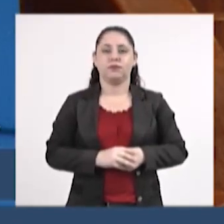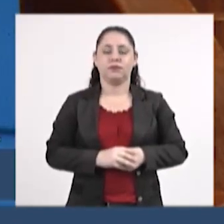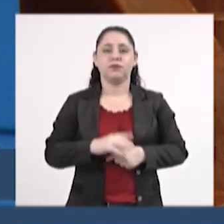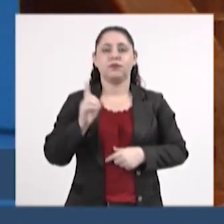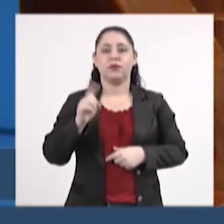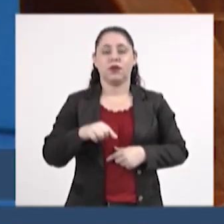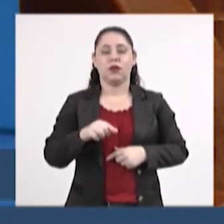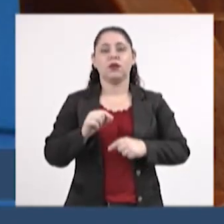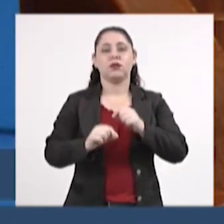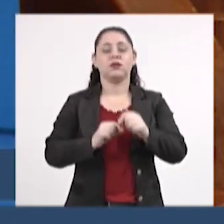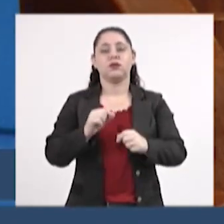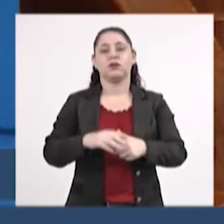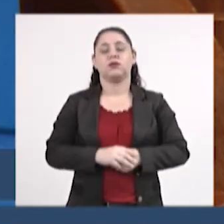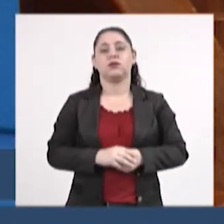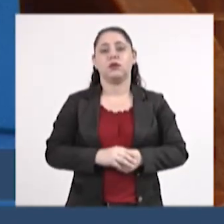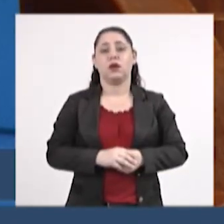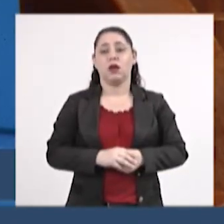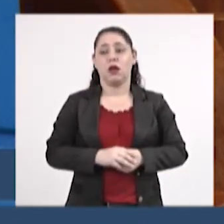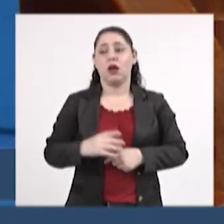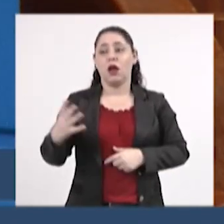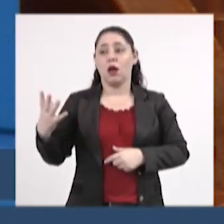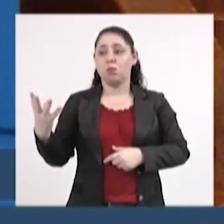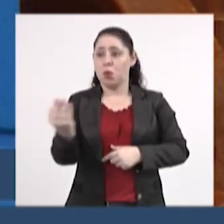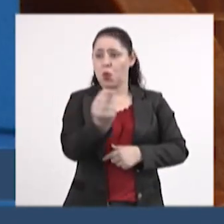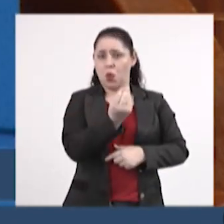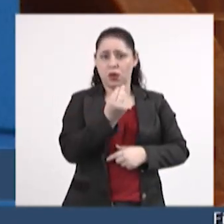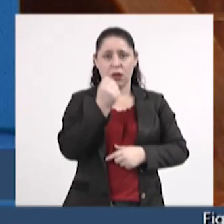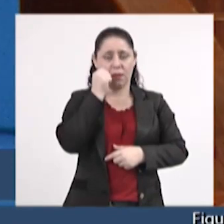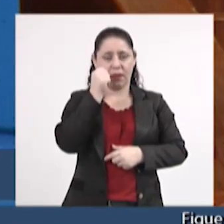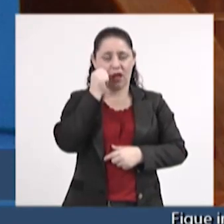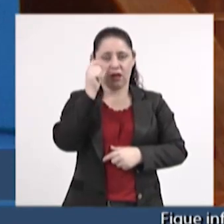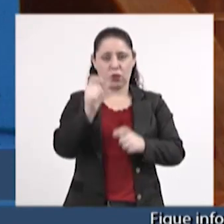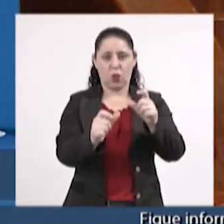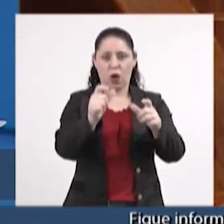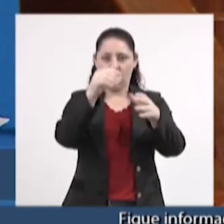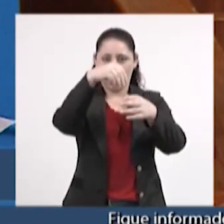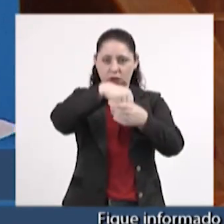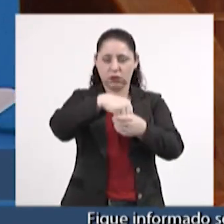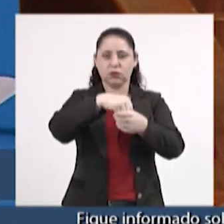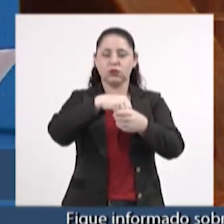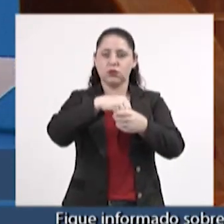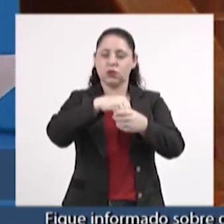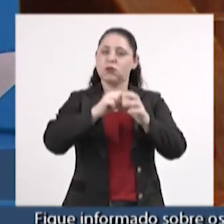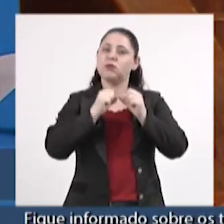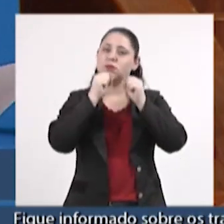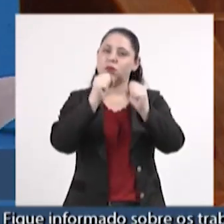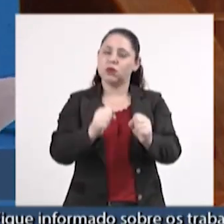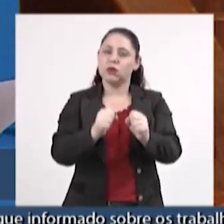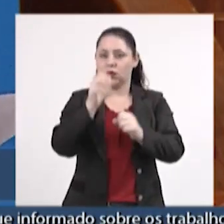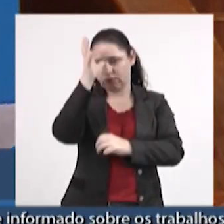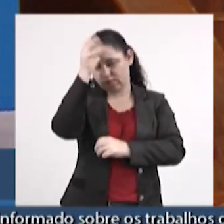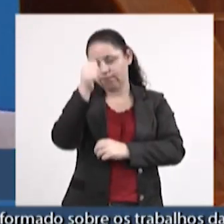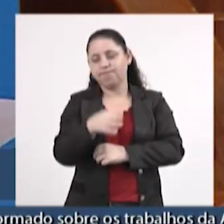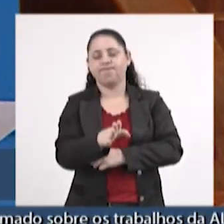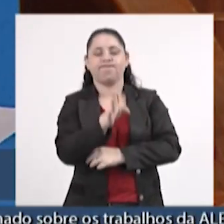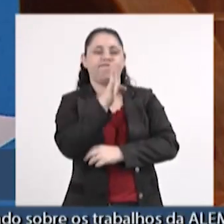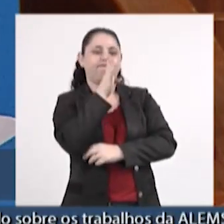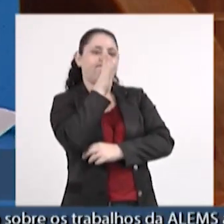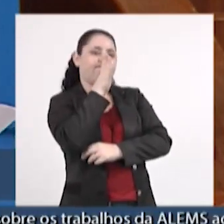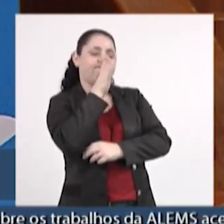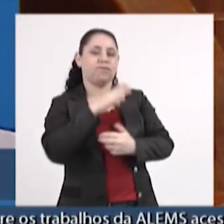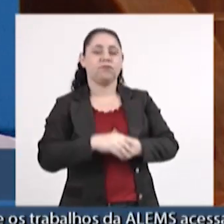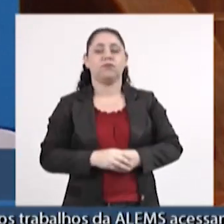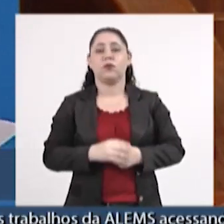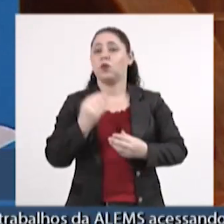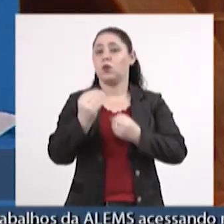uma das muitas mulheres em espaço de poder, de decisão, que se veem silenciadas, por meio